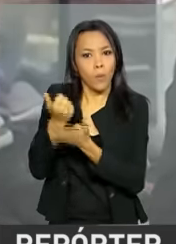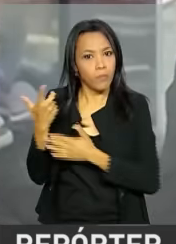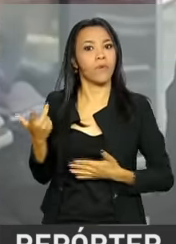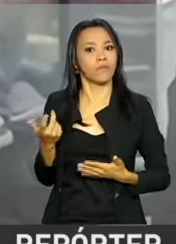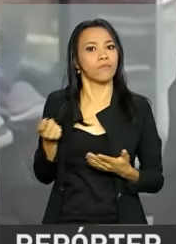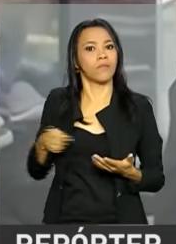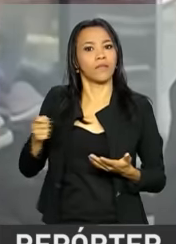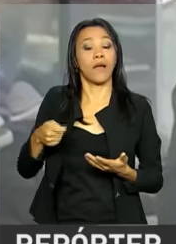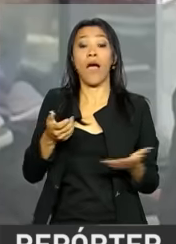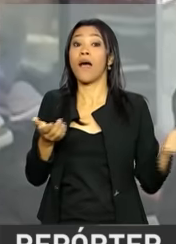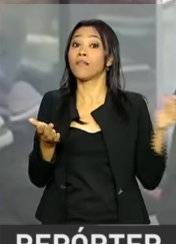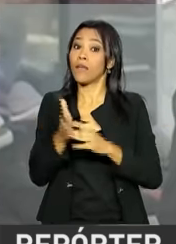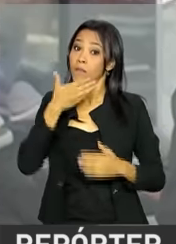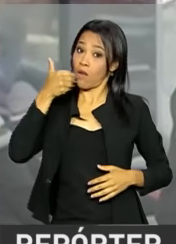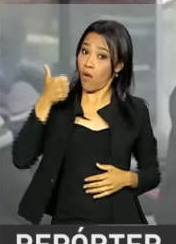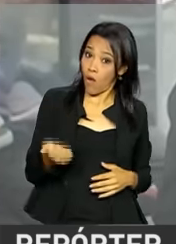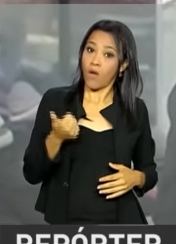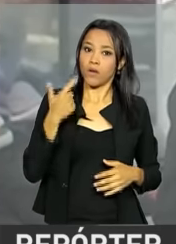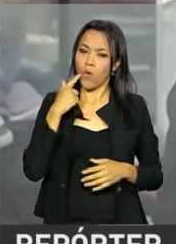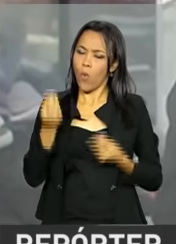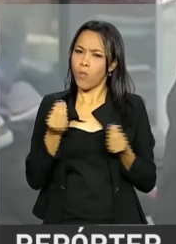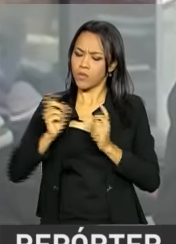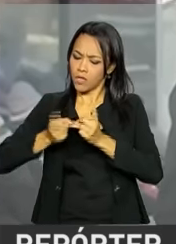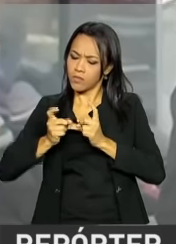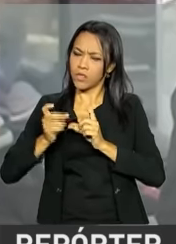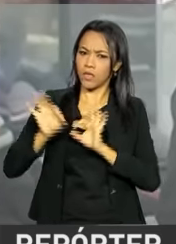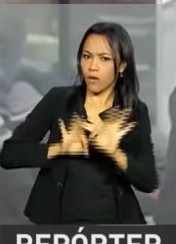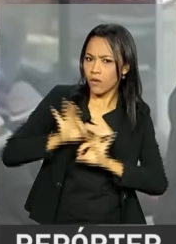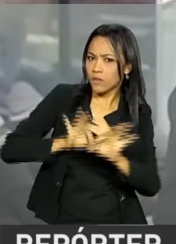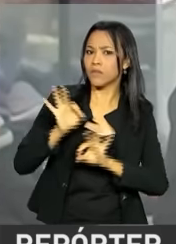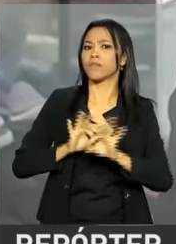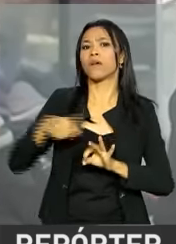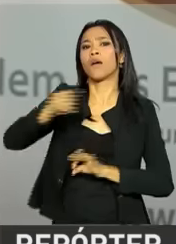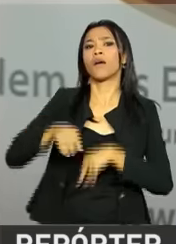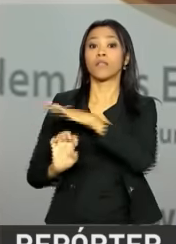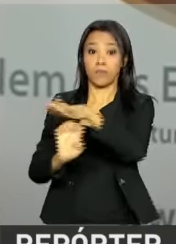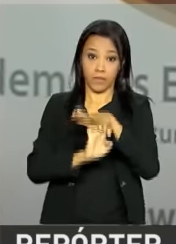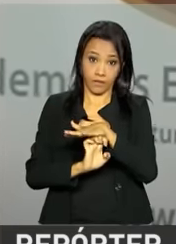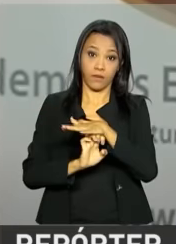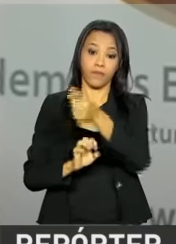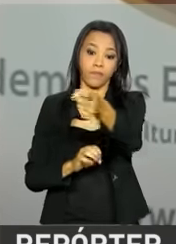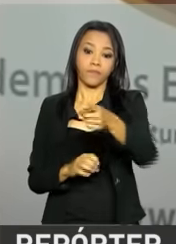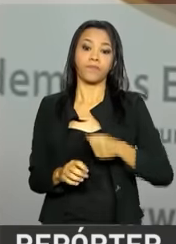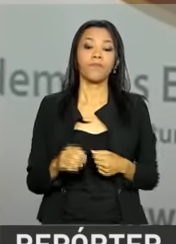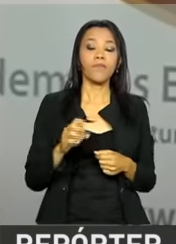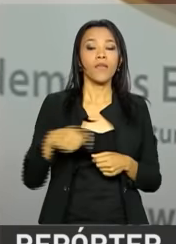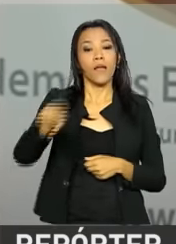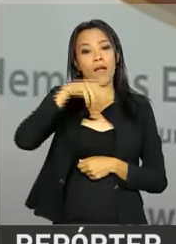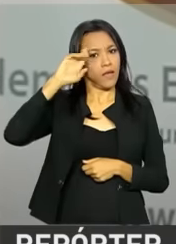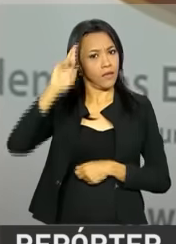consumidores até melhores condições de planejamento investimentos para as empresas o empresário terá mais